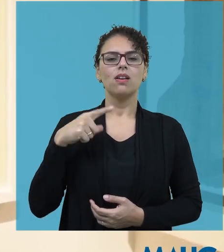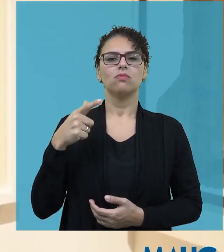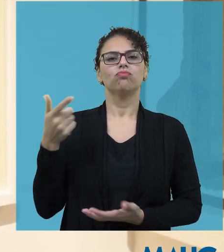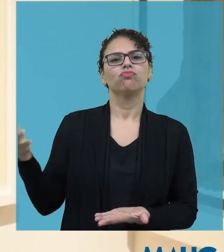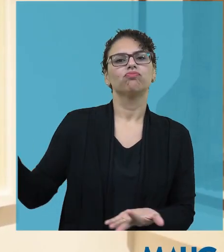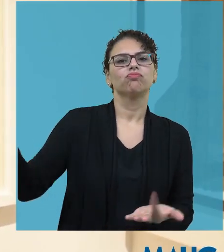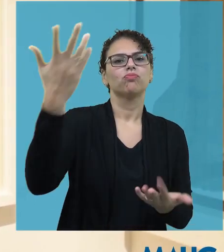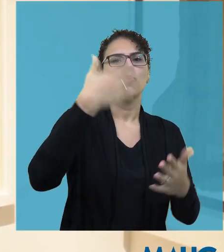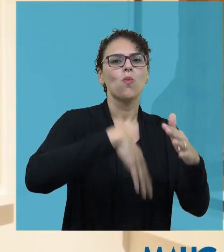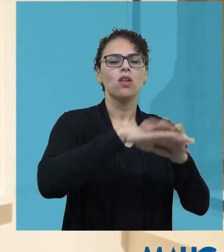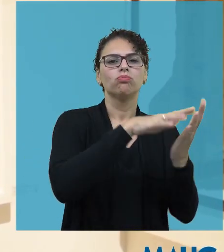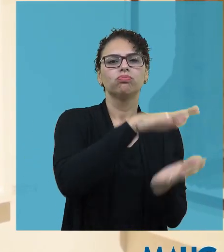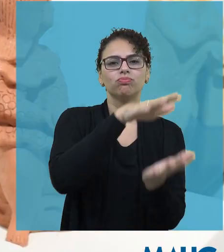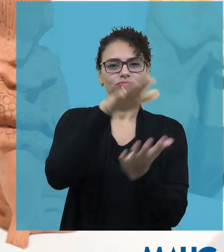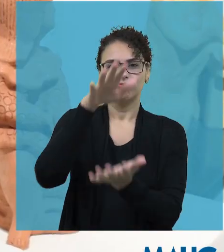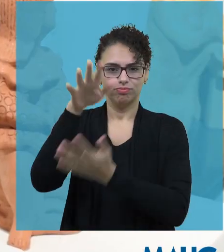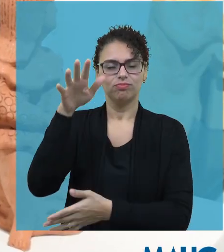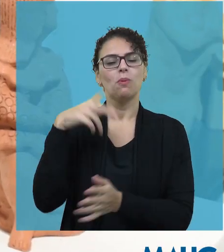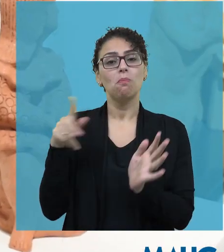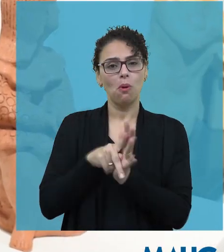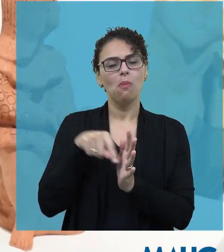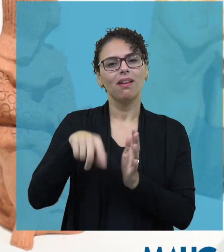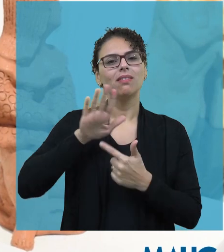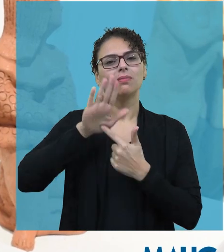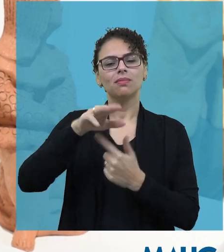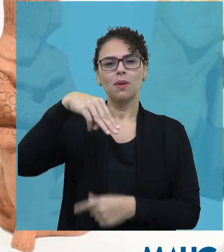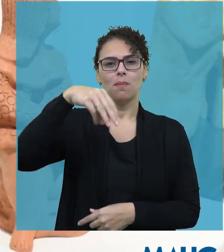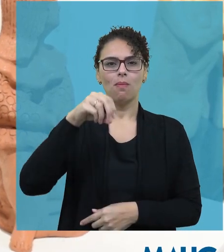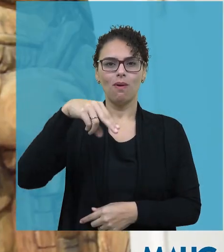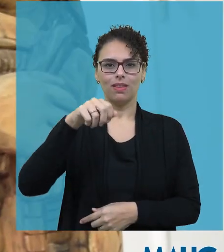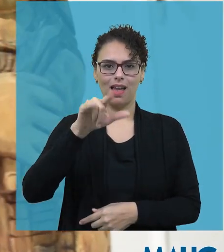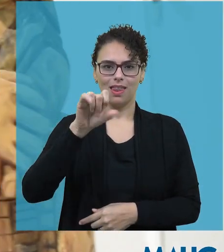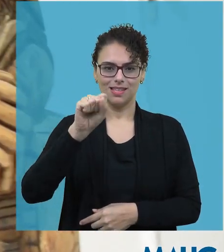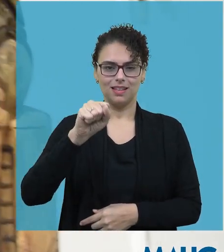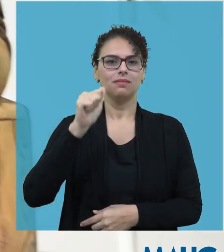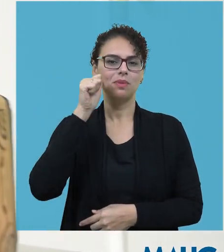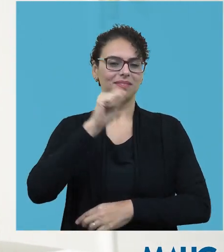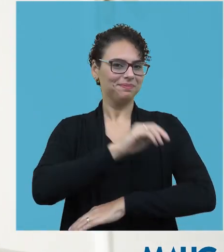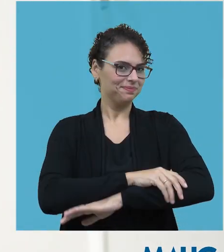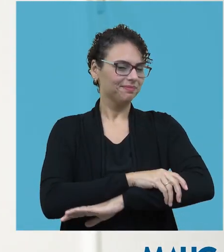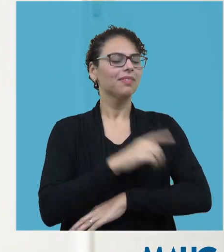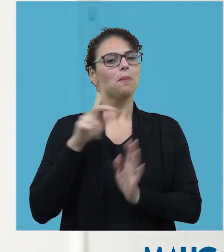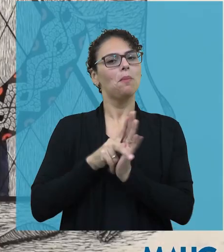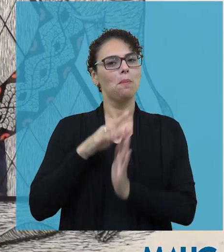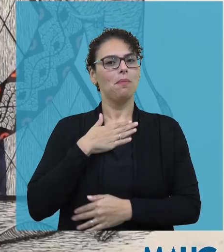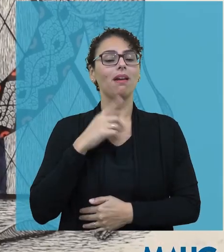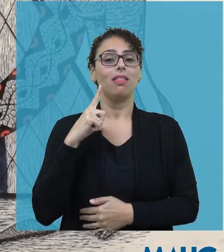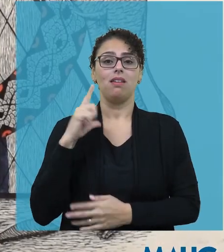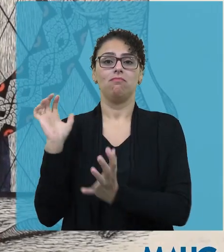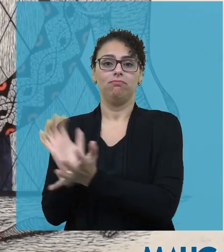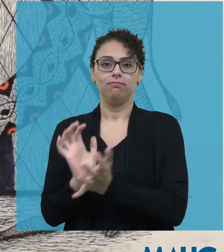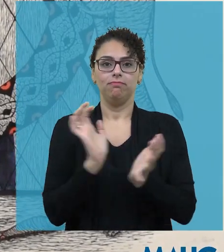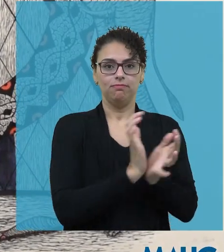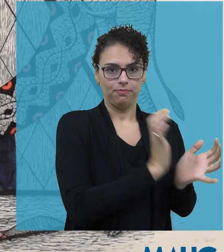relacionado à obra das Mona Lisas, que estão em exposição aqui no MAUC. Aqui você vai encontrar três capítulos de parte